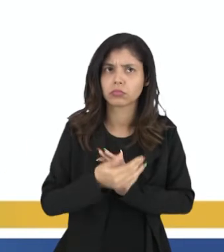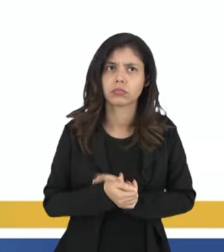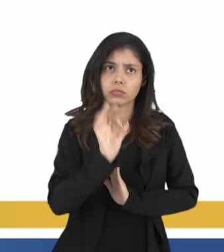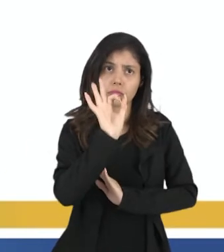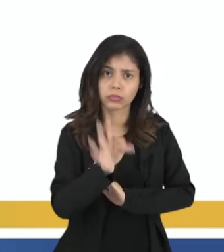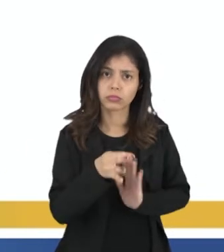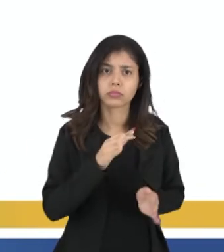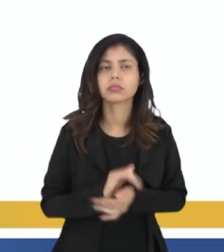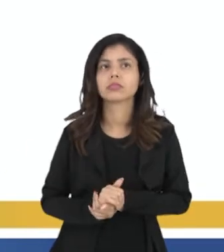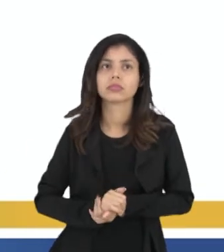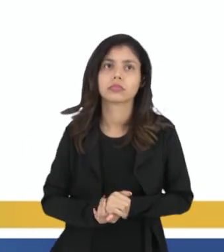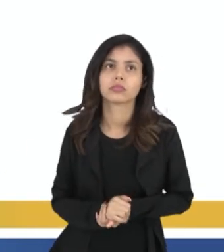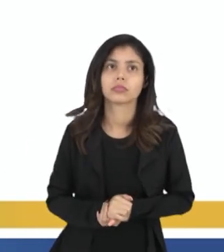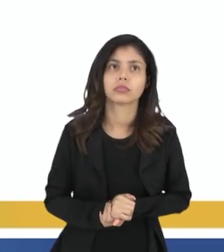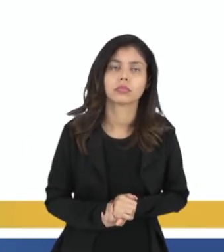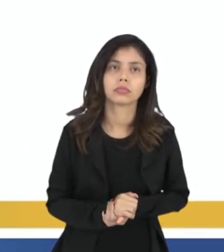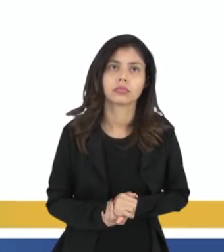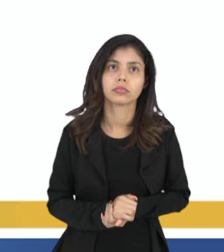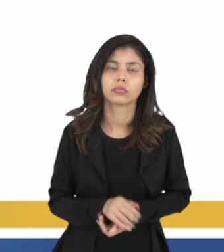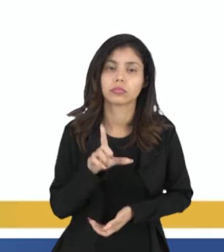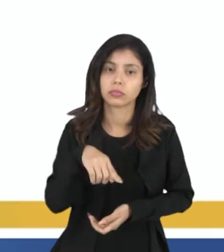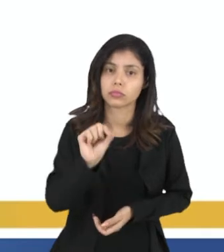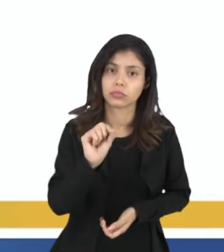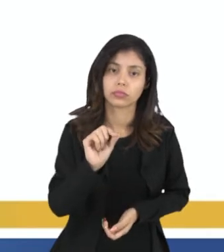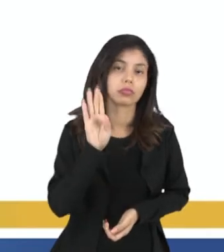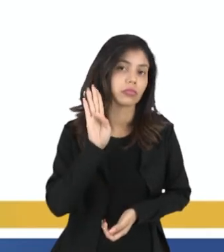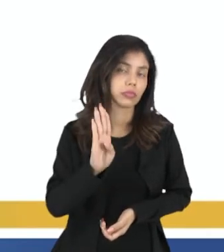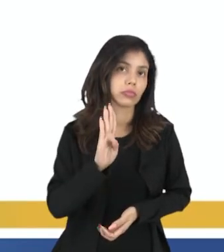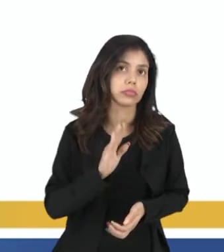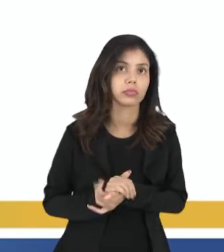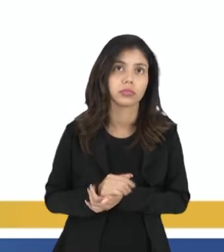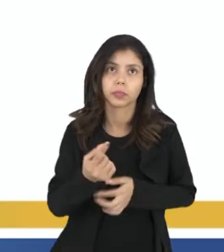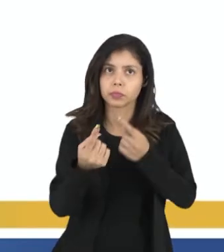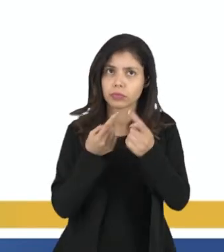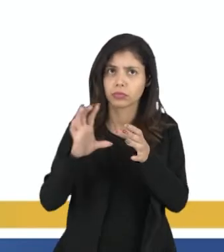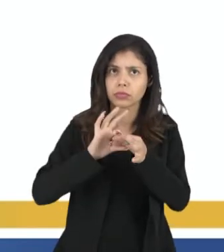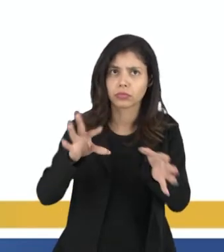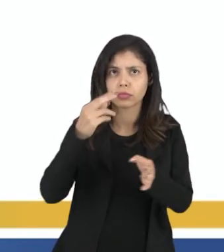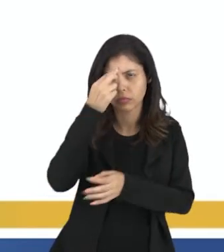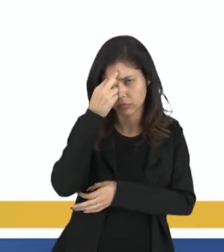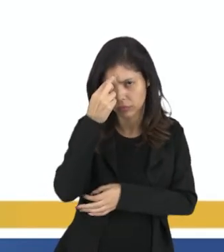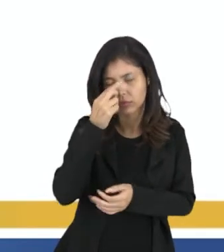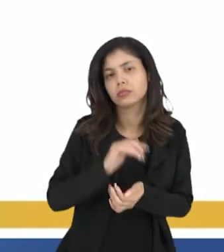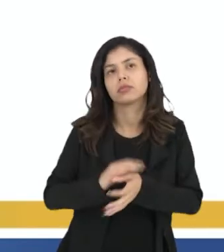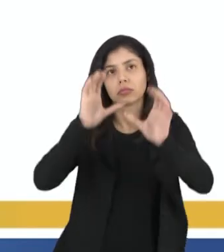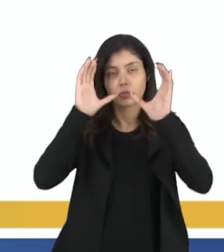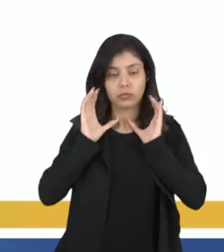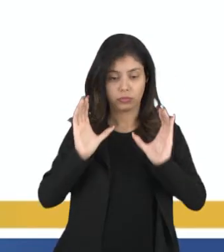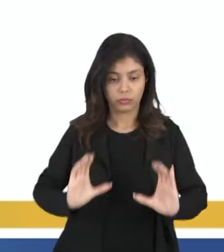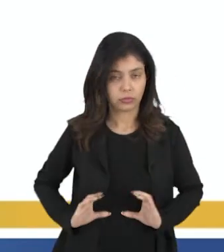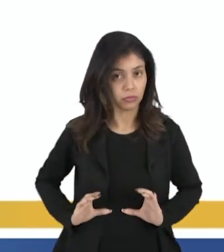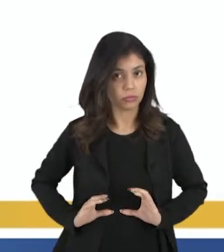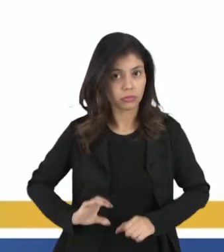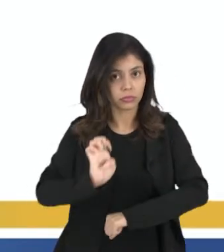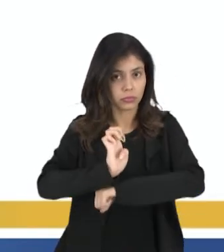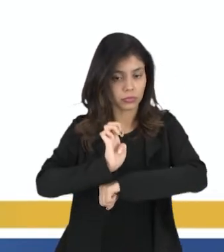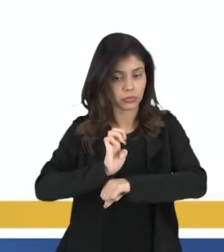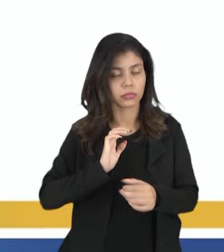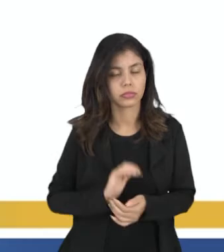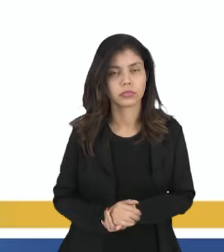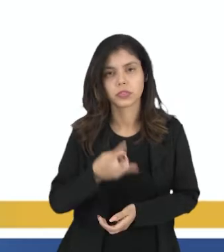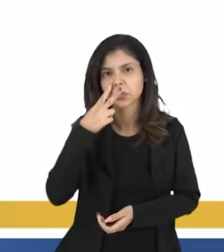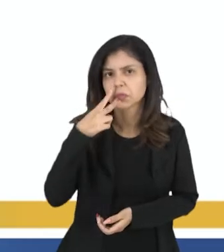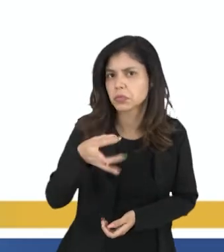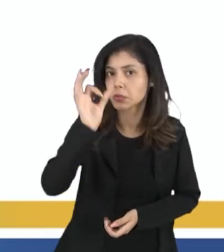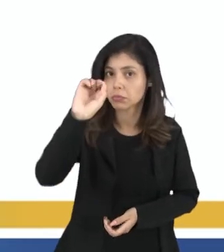certa, né, é a alternativa B, debate livre e racional entre cidadão e Estado. Isso a gente não